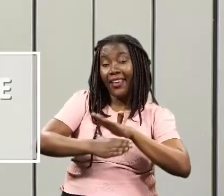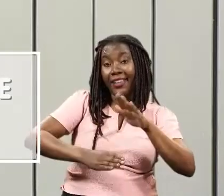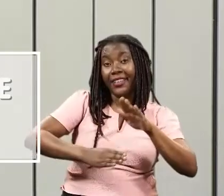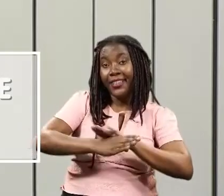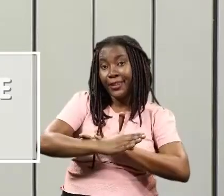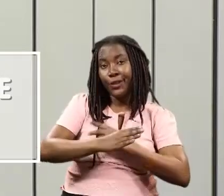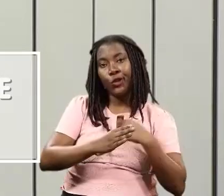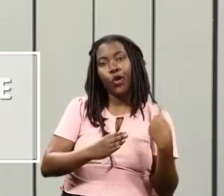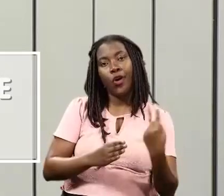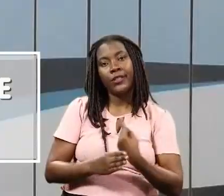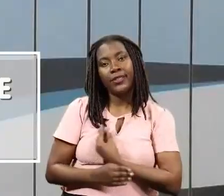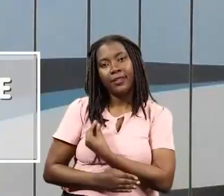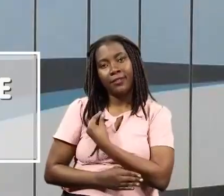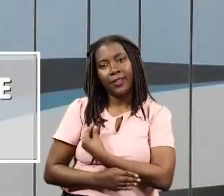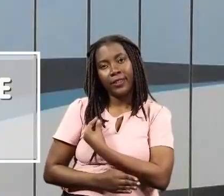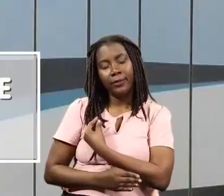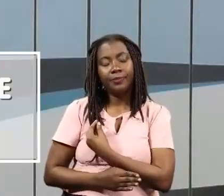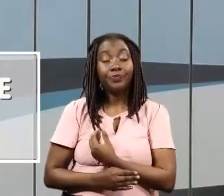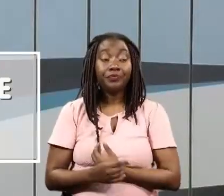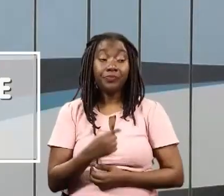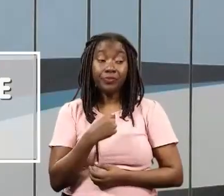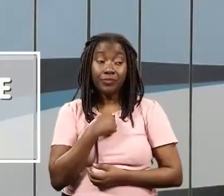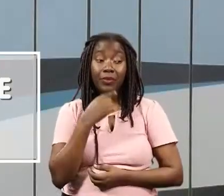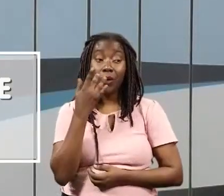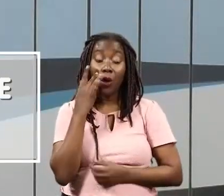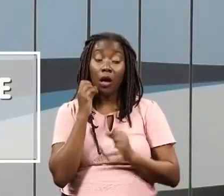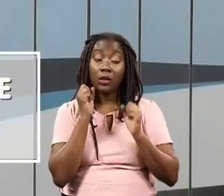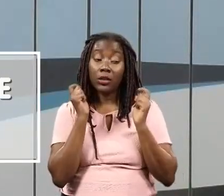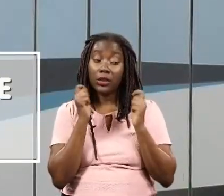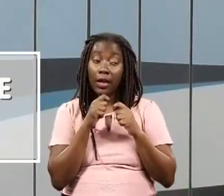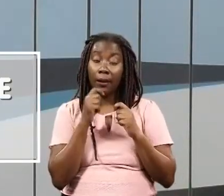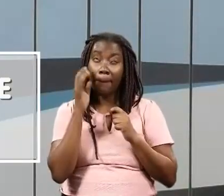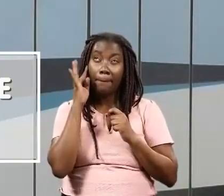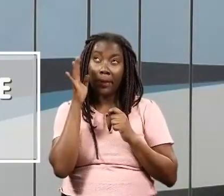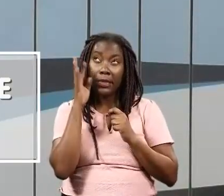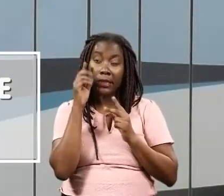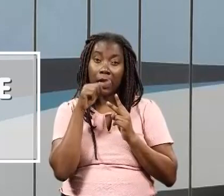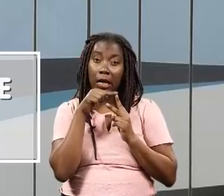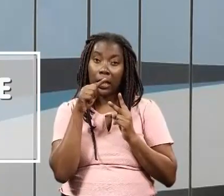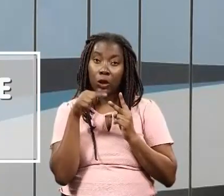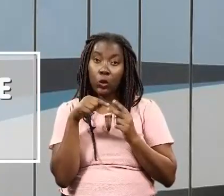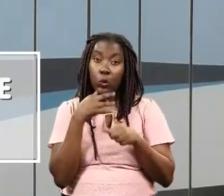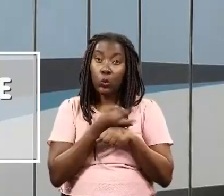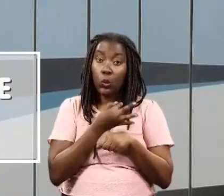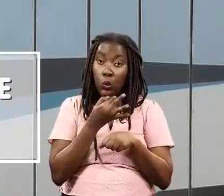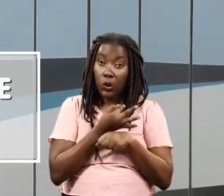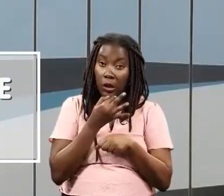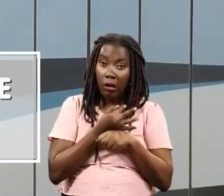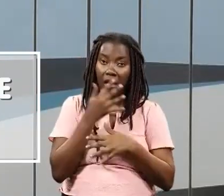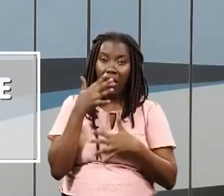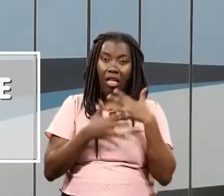na nossa vida? Eu acho que a gente pode pensar em dois aspectos. Tolerância à frustração.